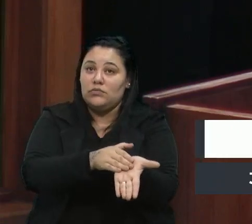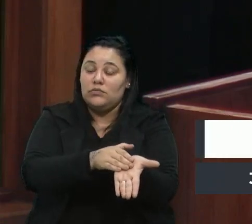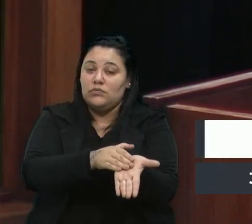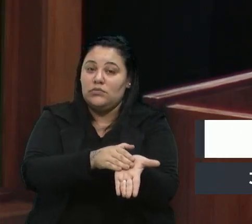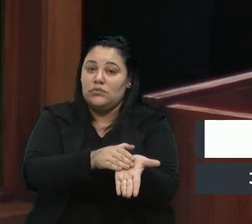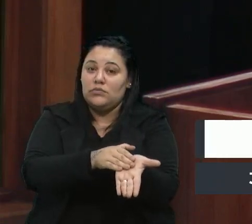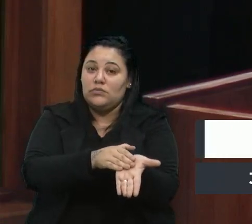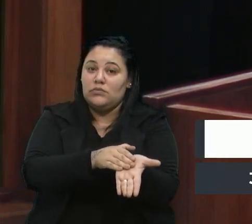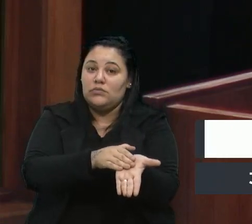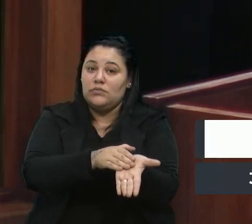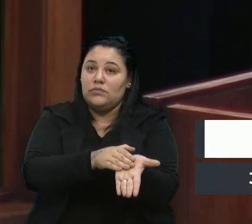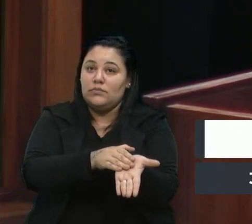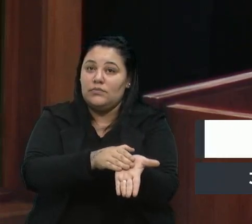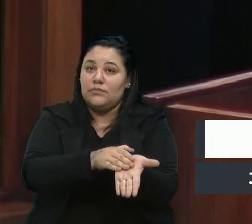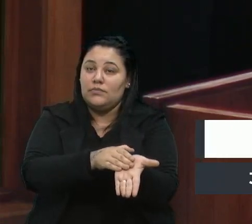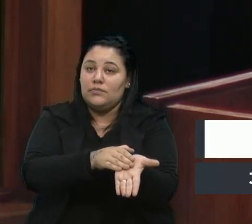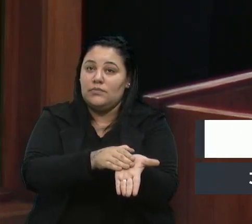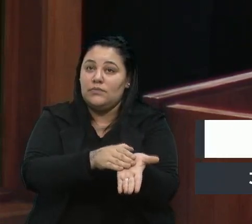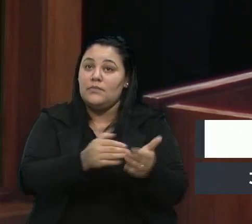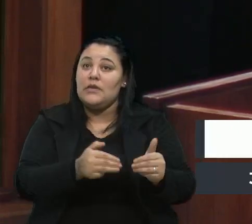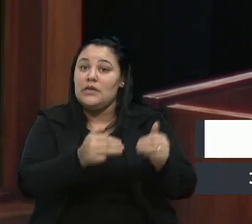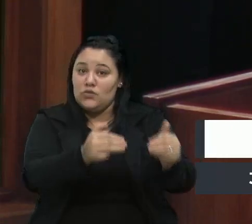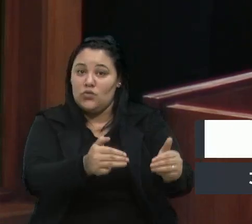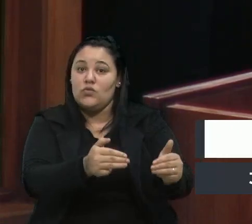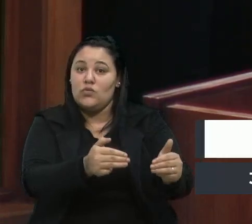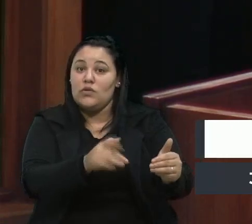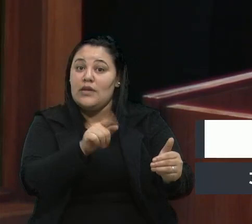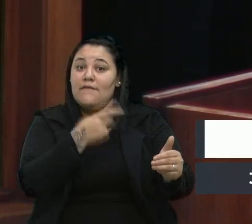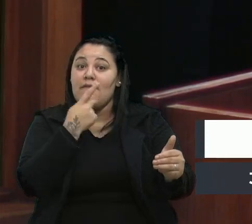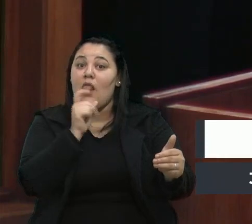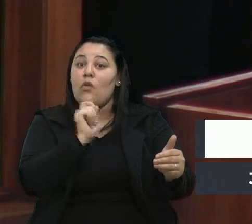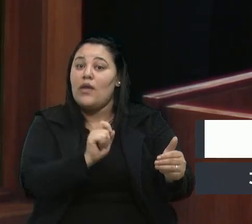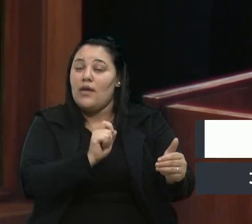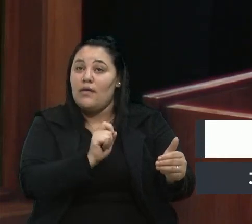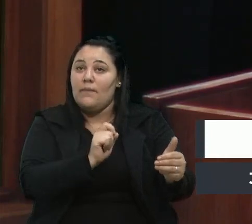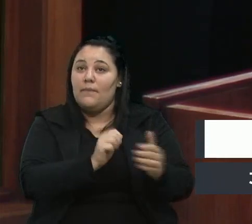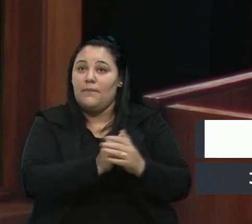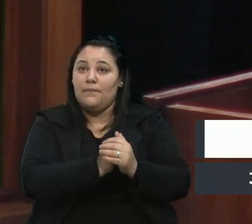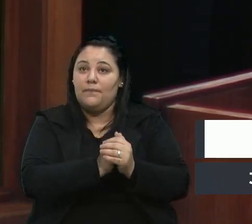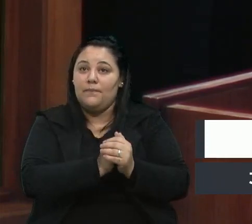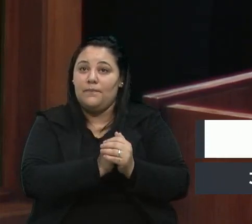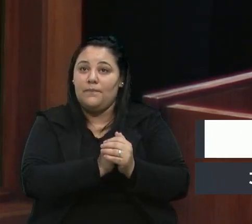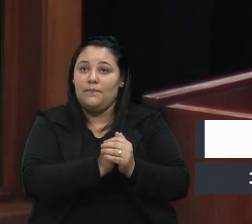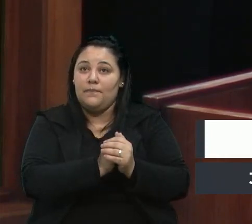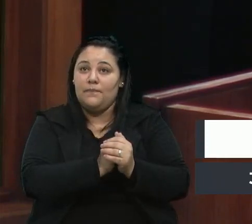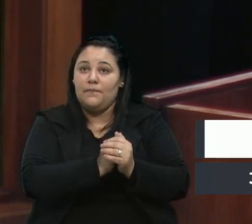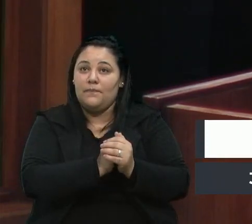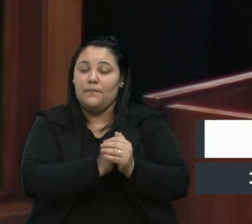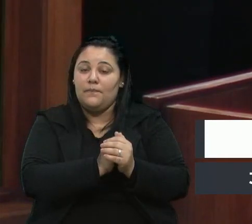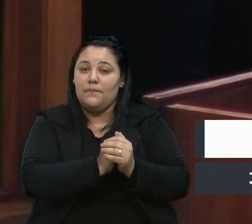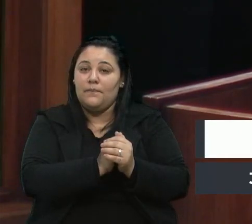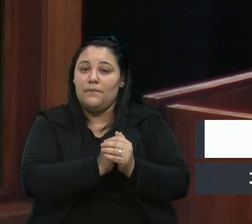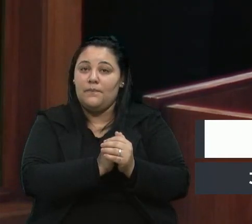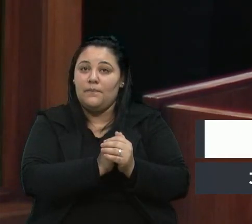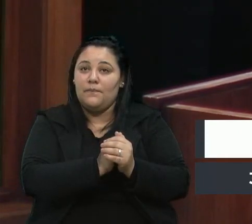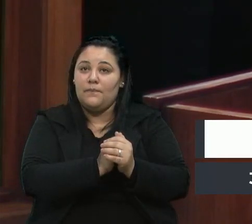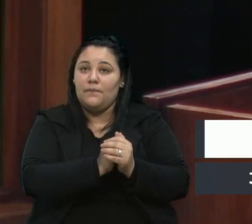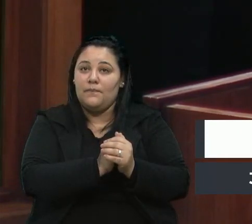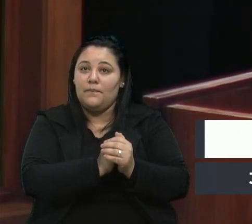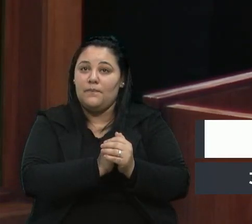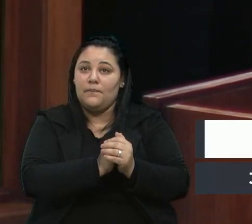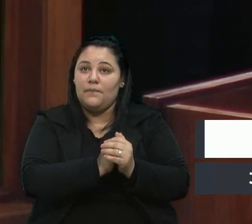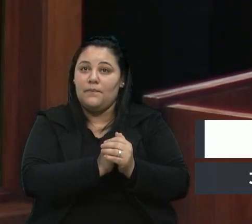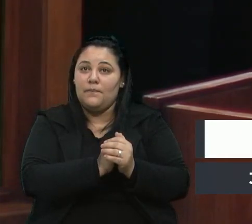ministro Alexandre de Moraes, aonde diz que não deve, existentes inclusive em apoio para os